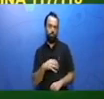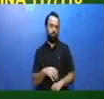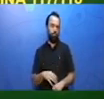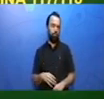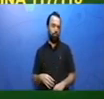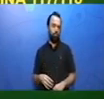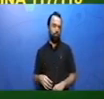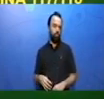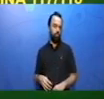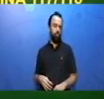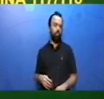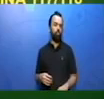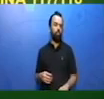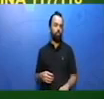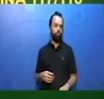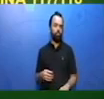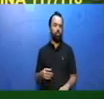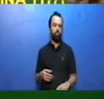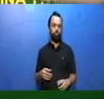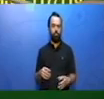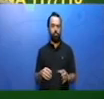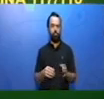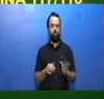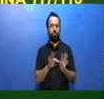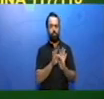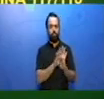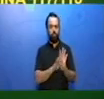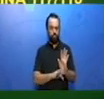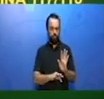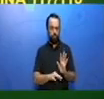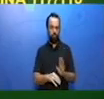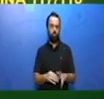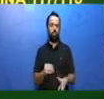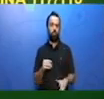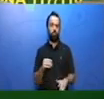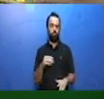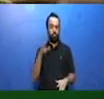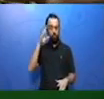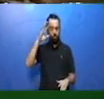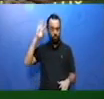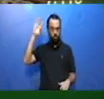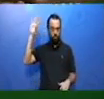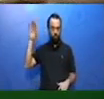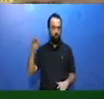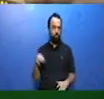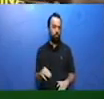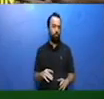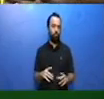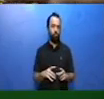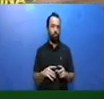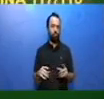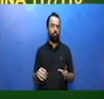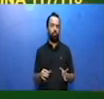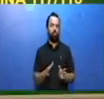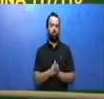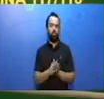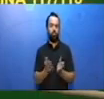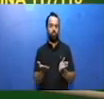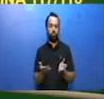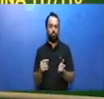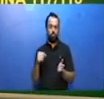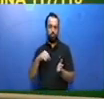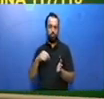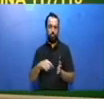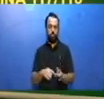professora. Então, isso é só um trecho, é um texto fictício, que é um trecho do livro Éramos Seis,